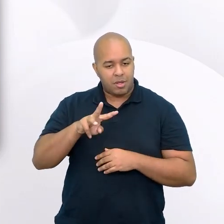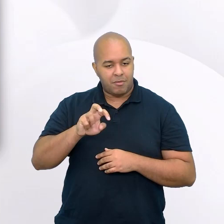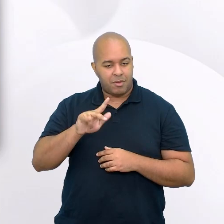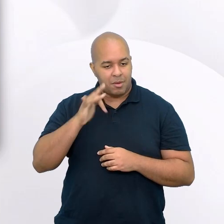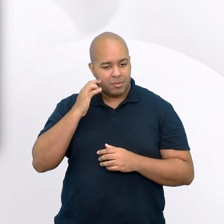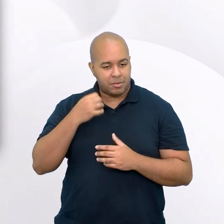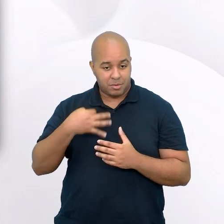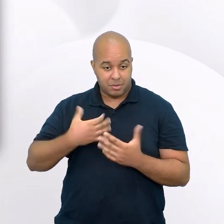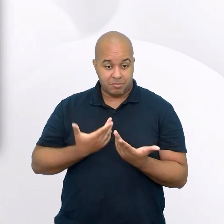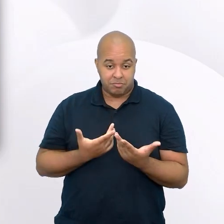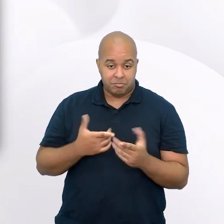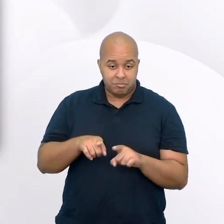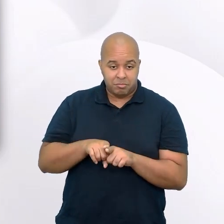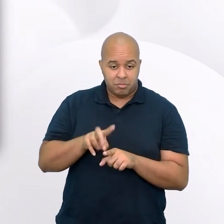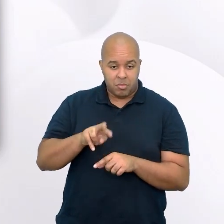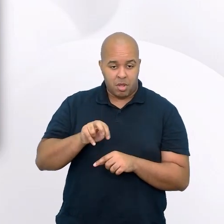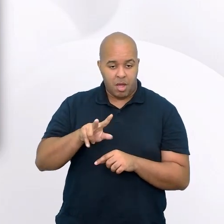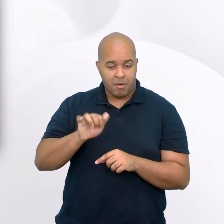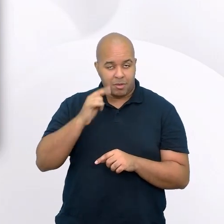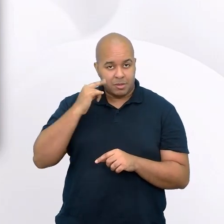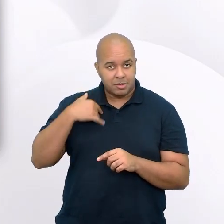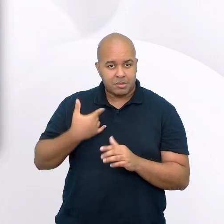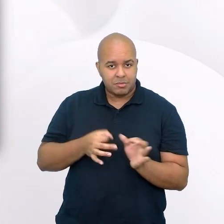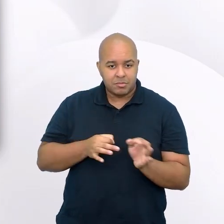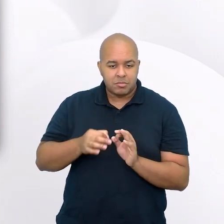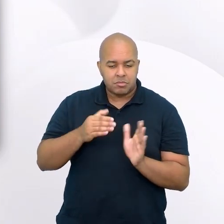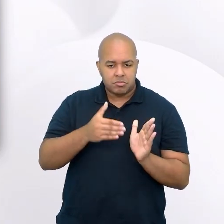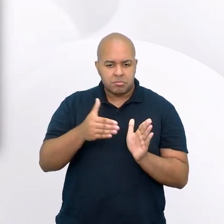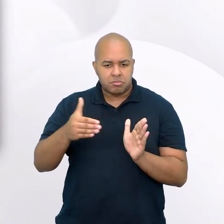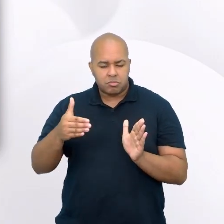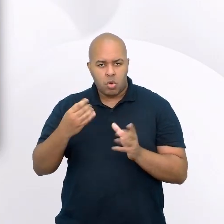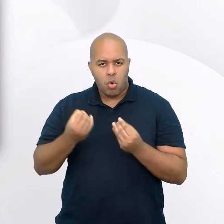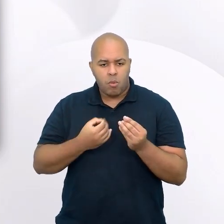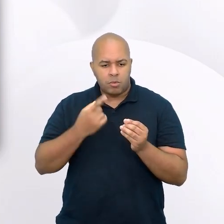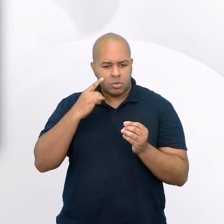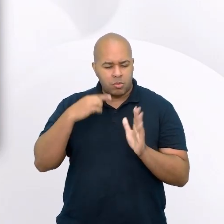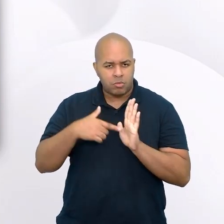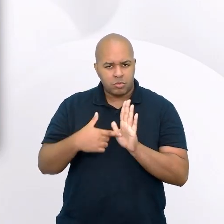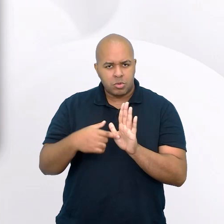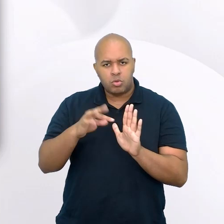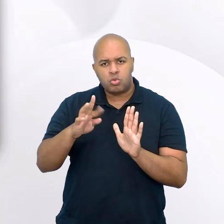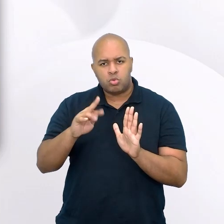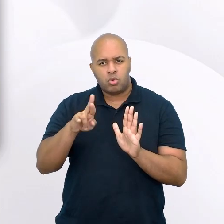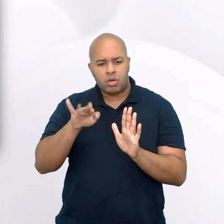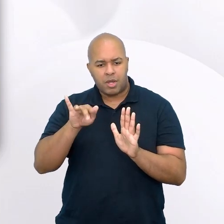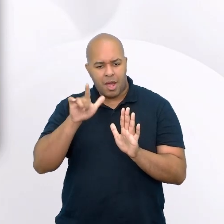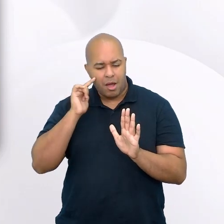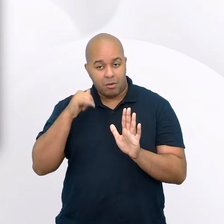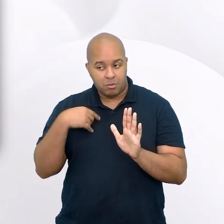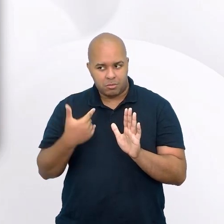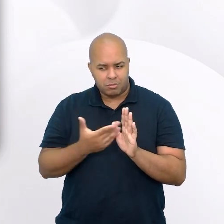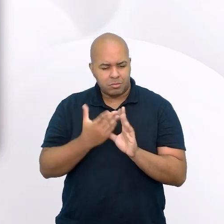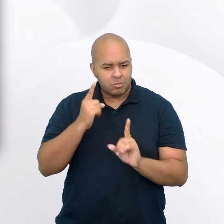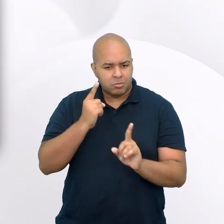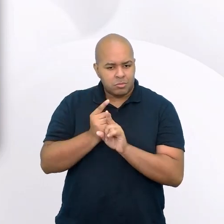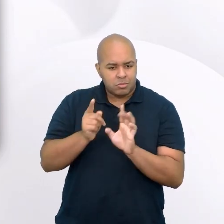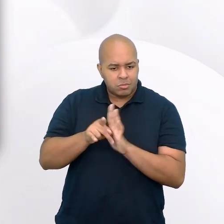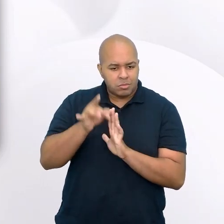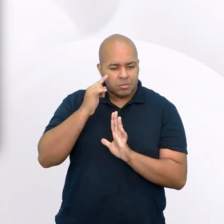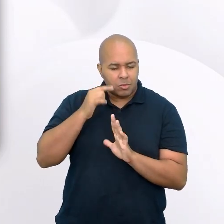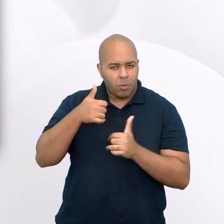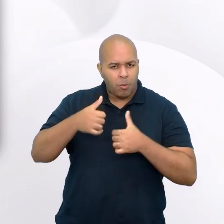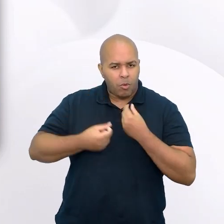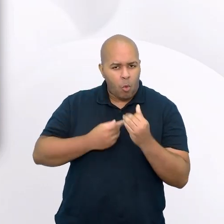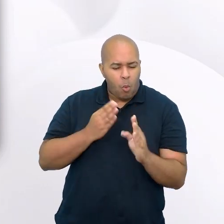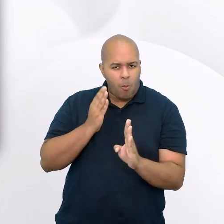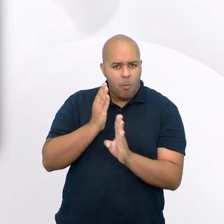né então a gente preparou aqui um tutorial rapidinho só para mostrar para vocês onde esses materiais se encontram né onde é que eles ficam